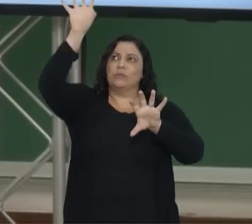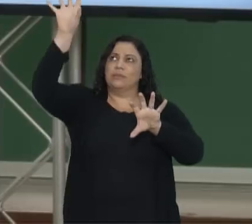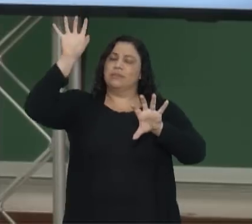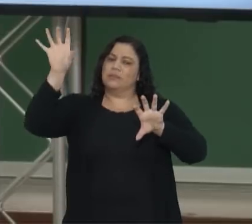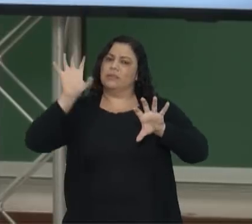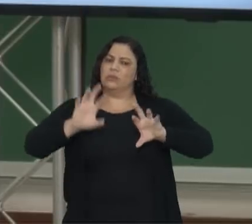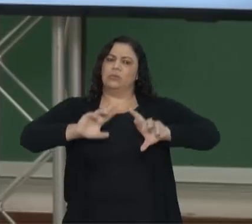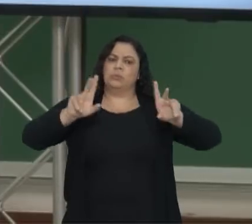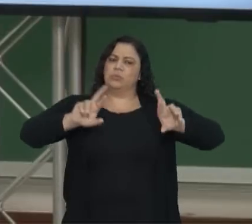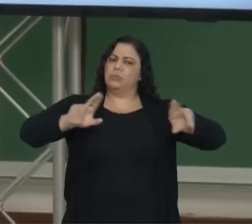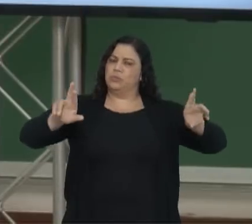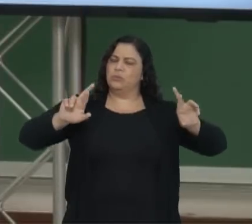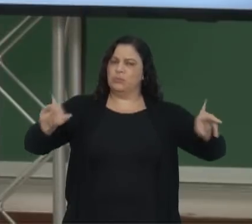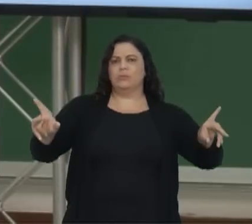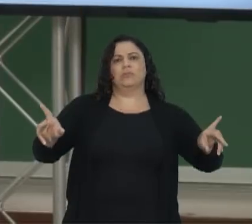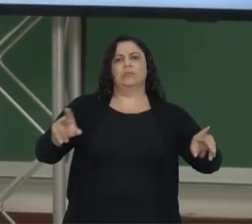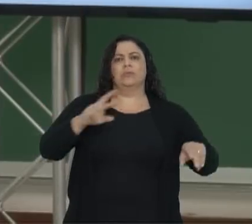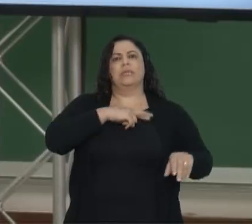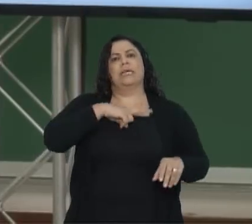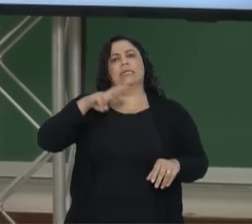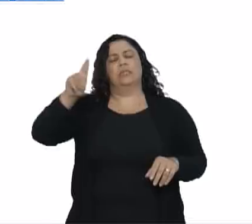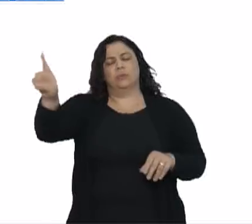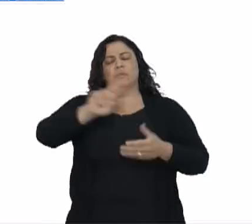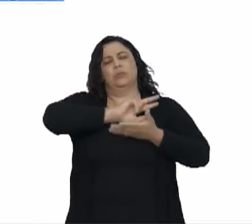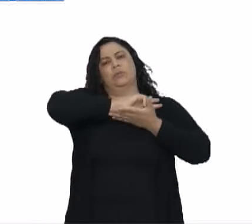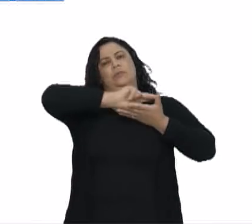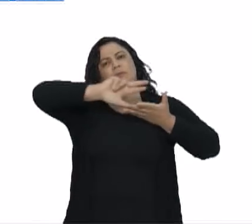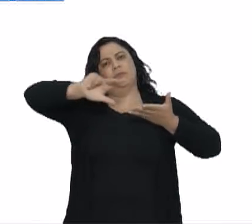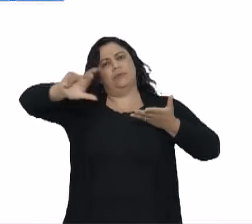diversidade religiosa e nós temos várias religiões